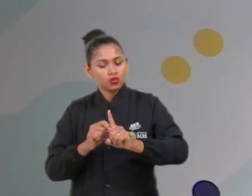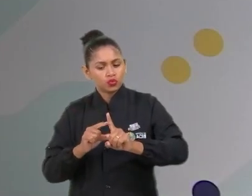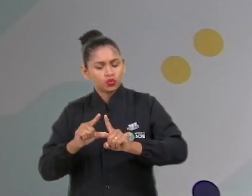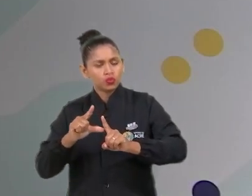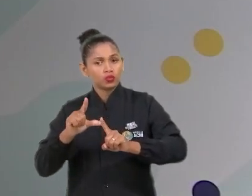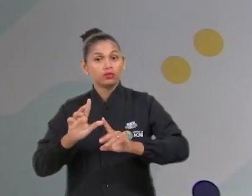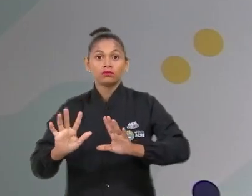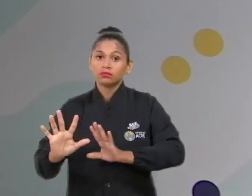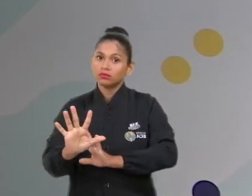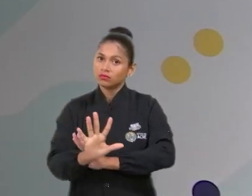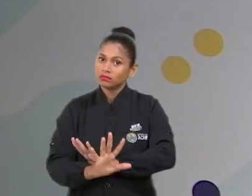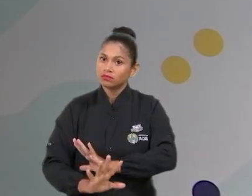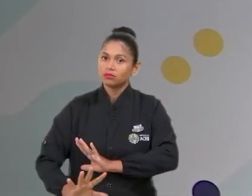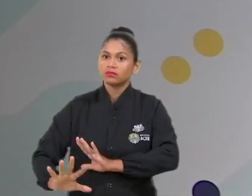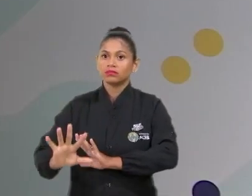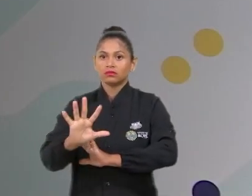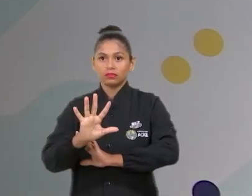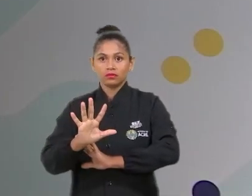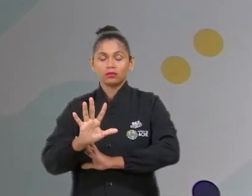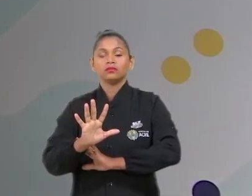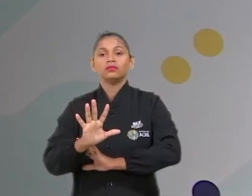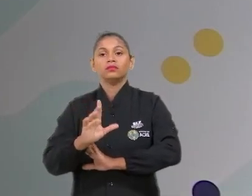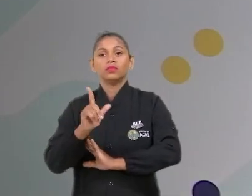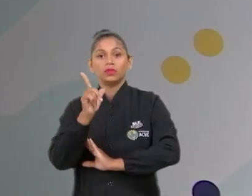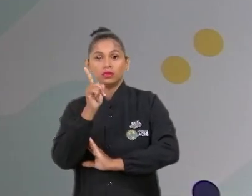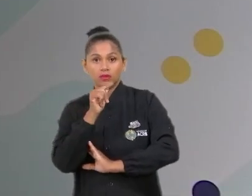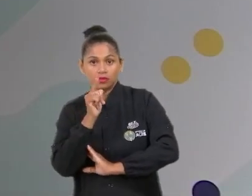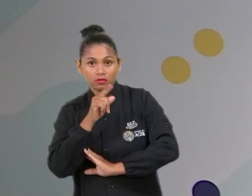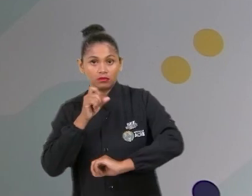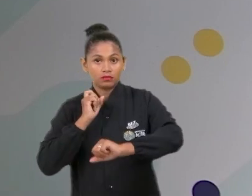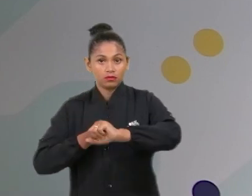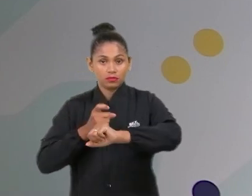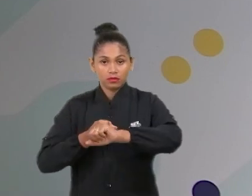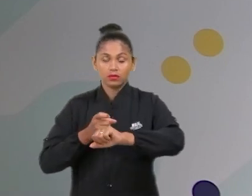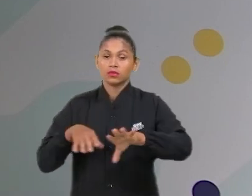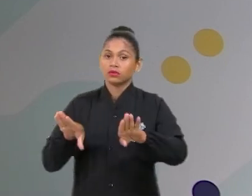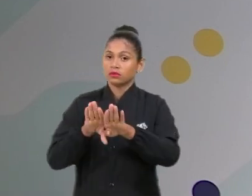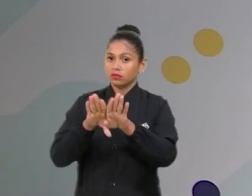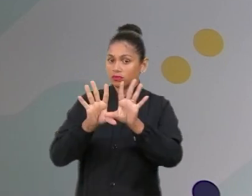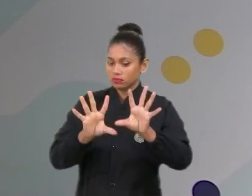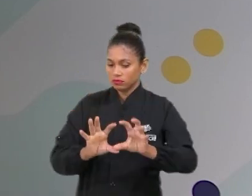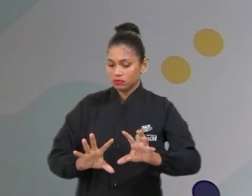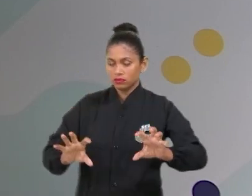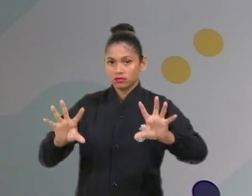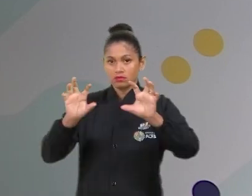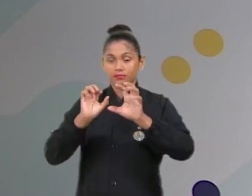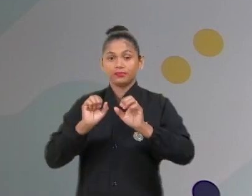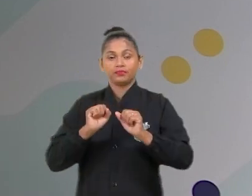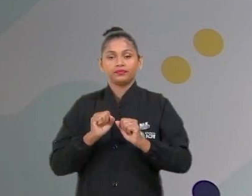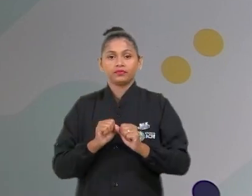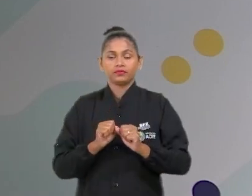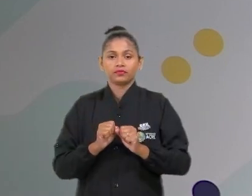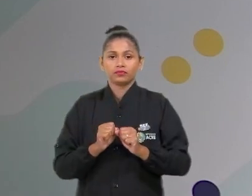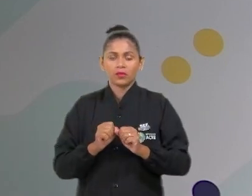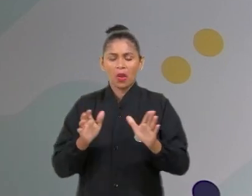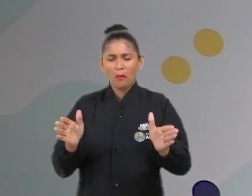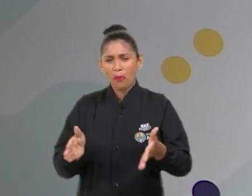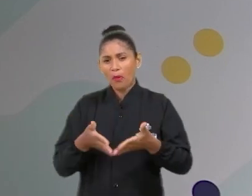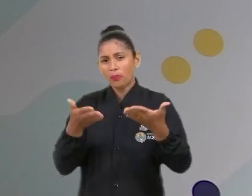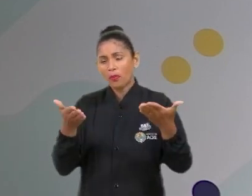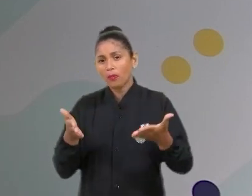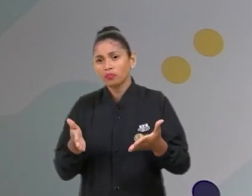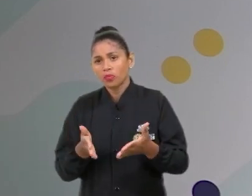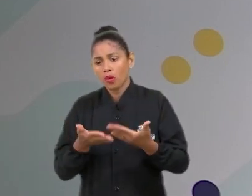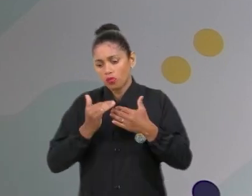estado sólido, líquido e também no estado gasoso. E eles são pobres condutores de calor